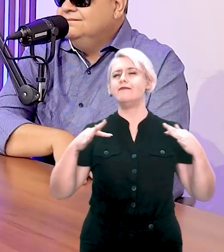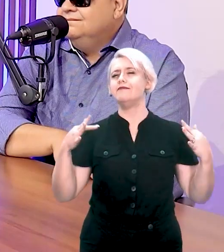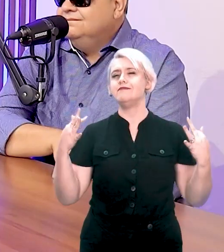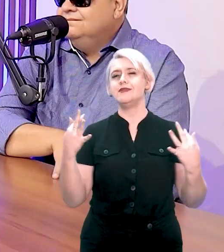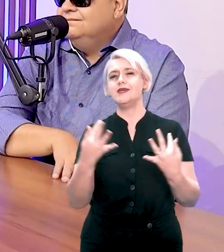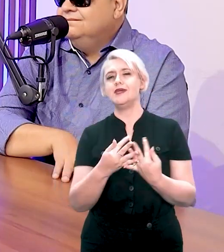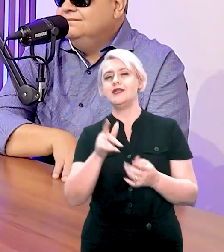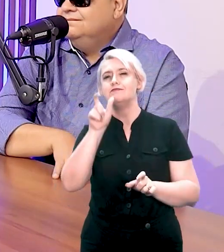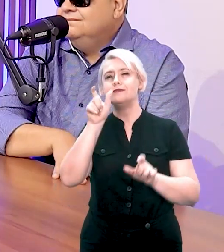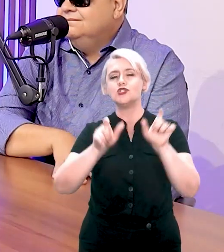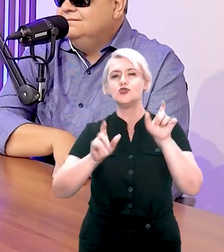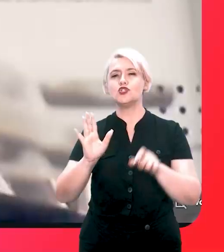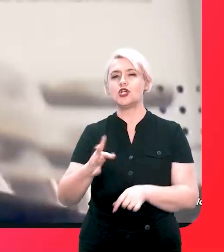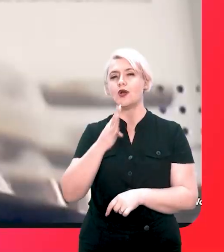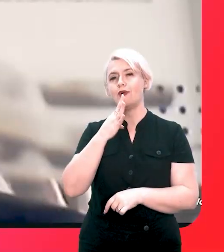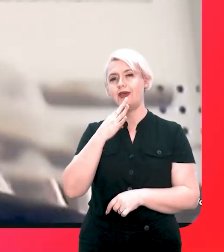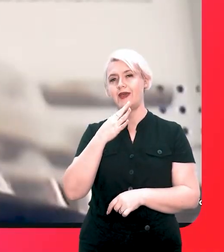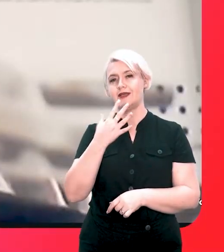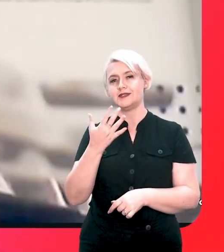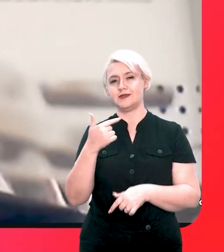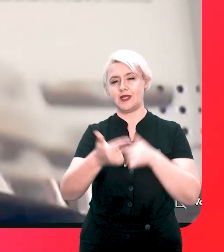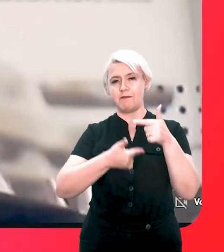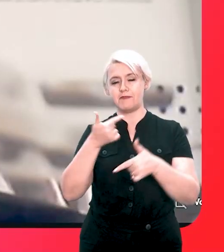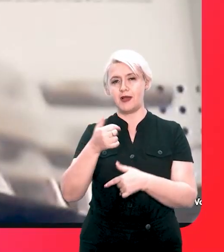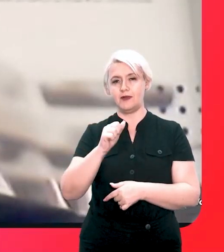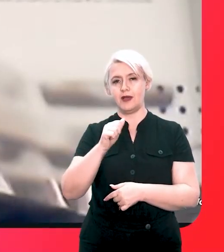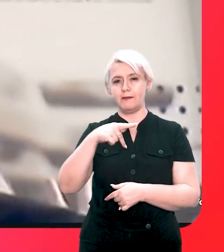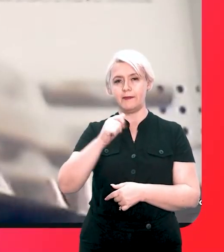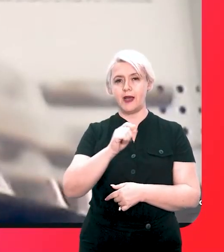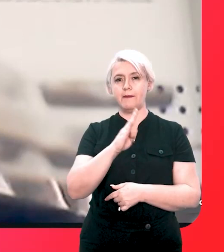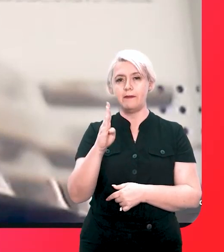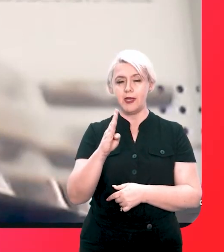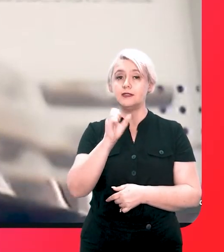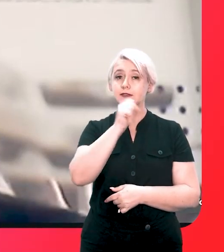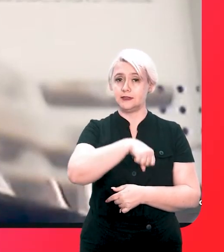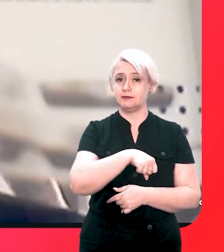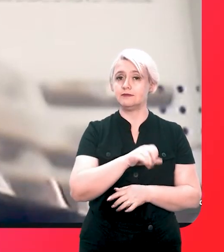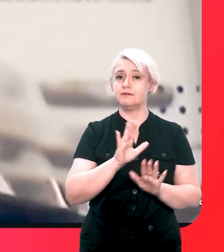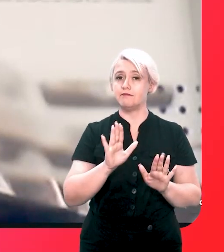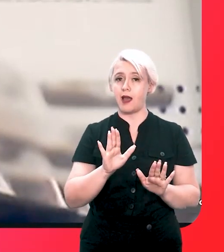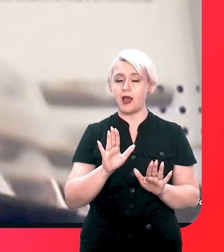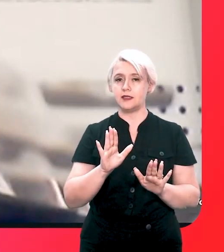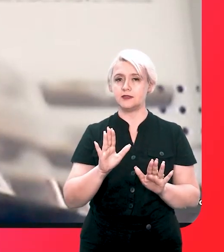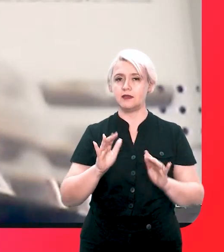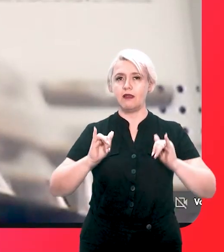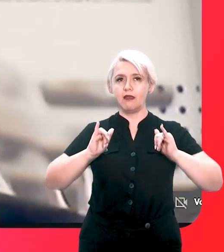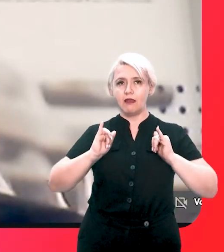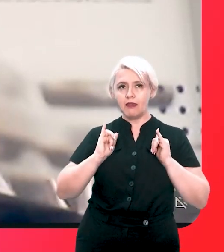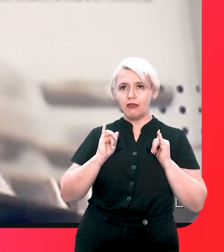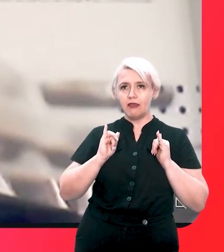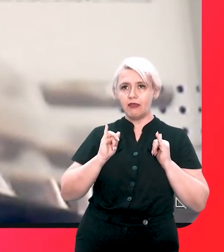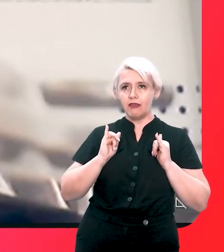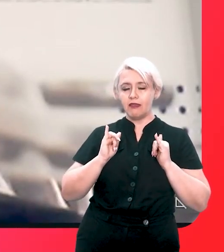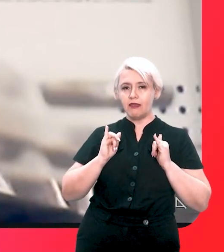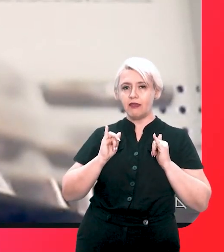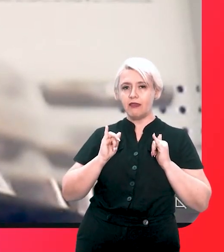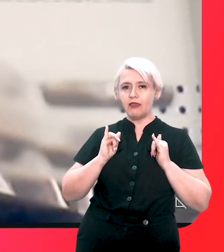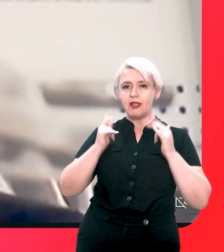famílias e pessoas que nos conhecem, acabam nos permitindo, sim, mas isso não nos acomoda, né? Não nos